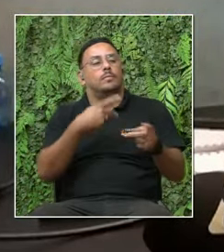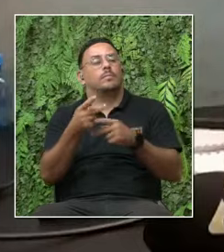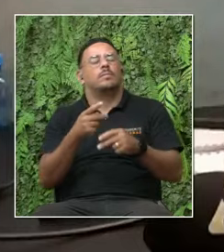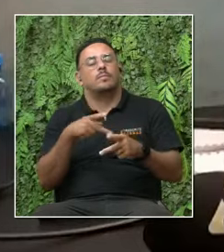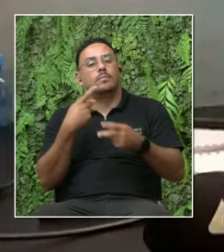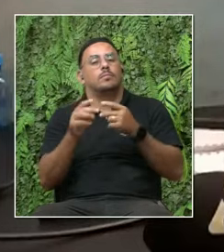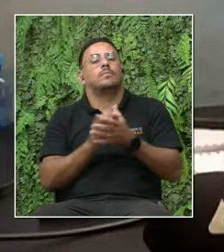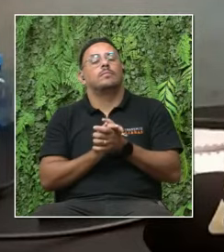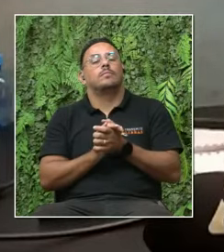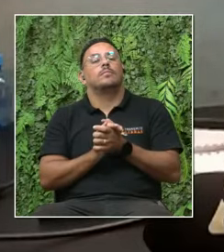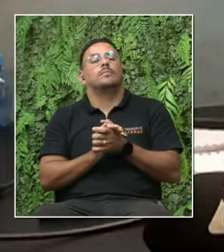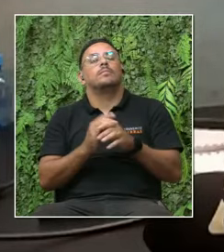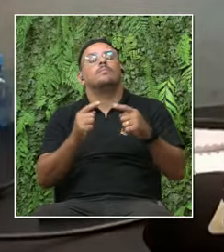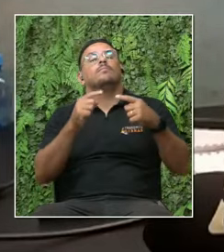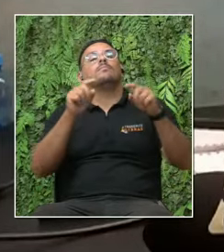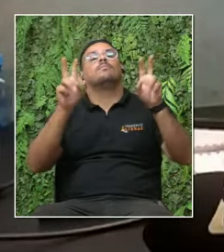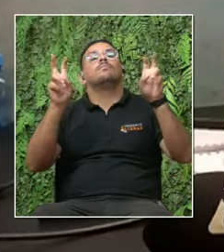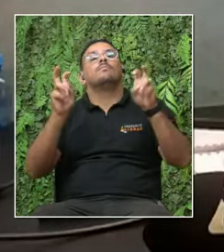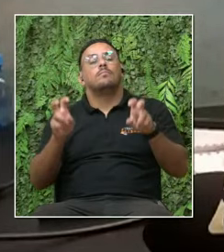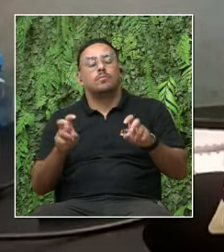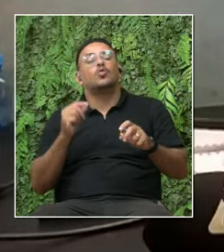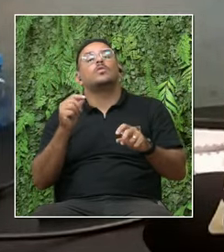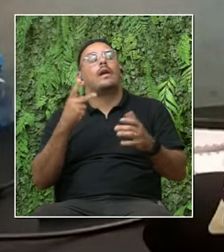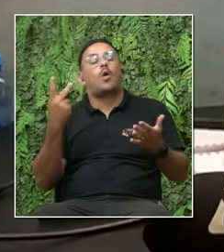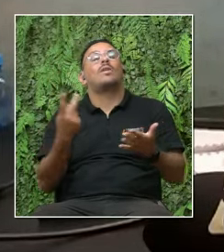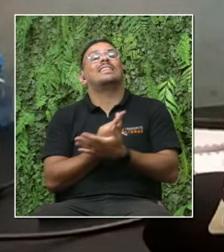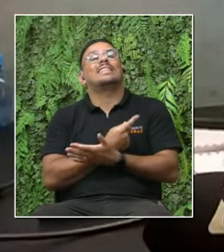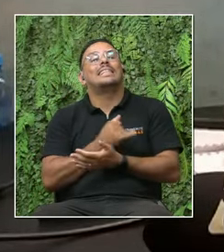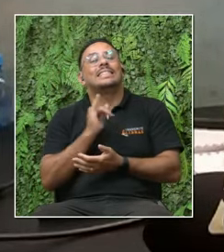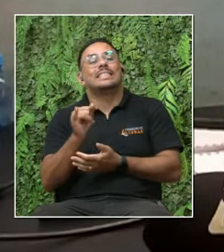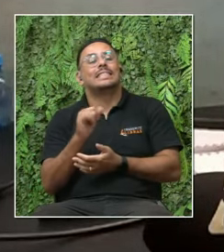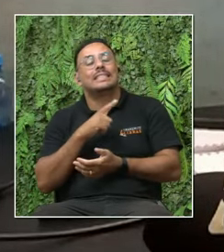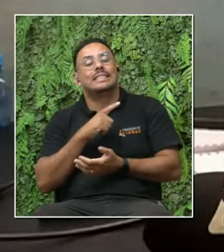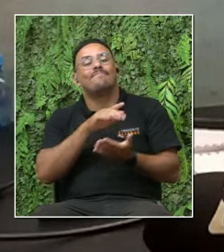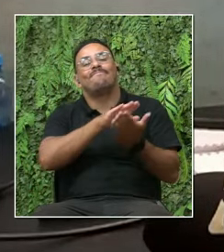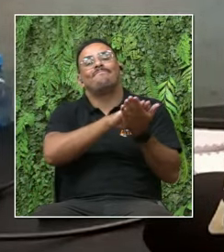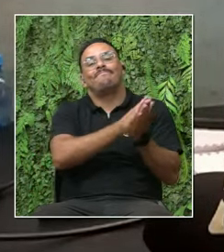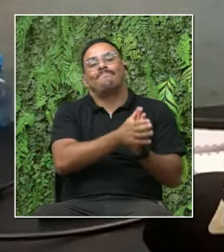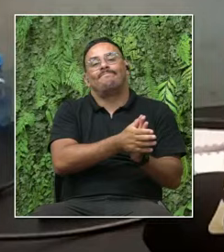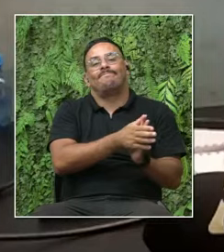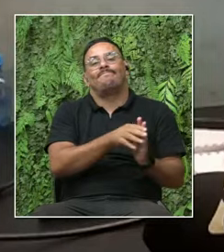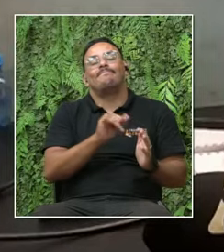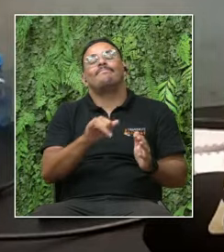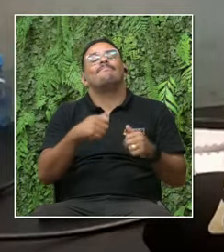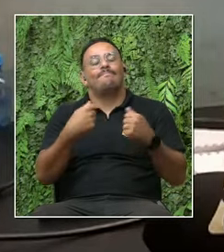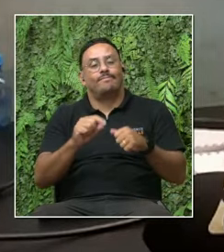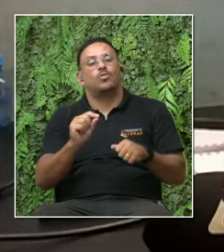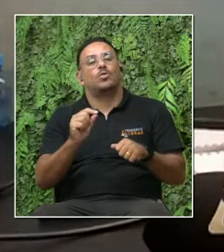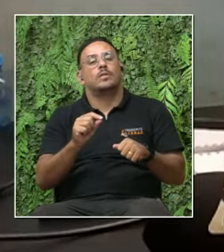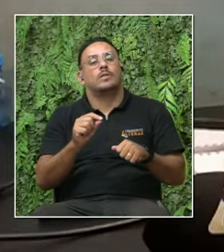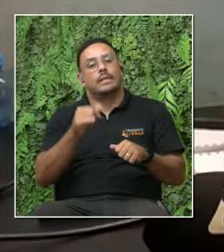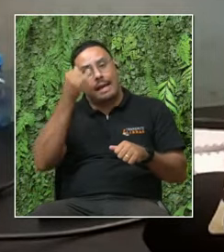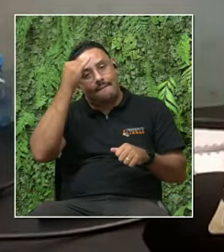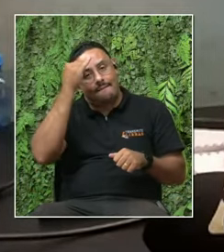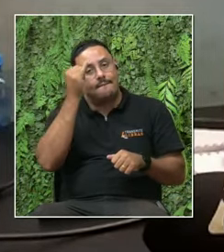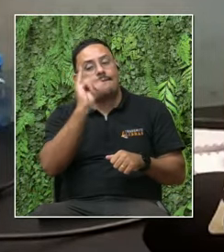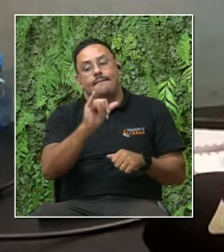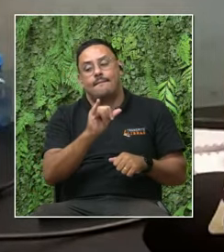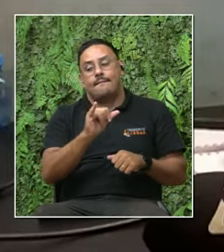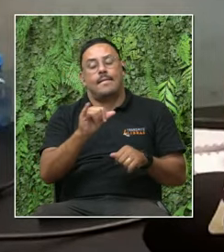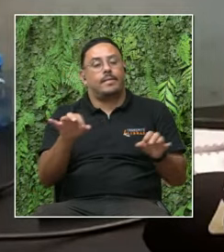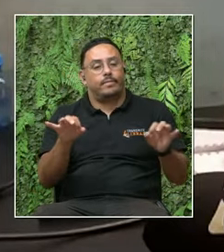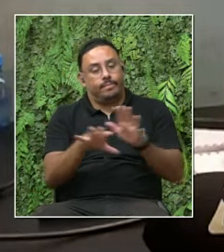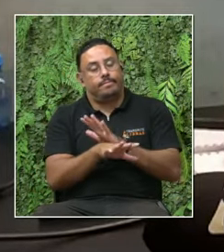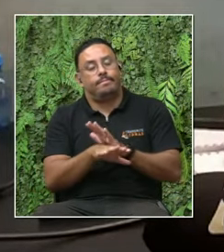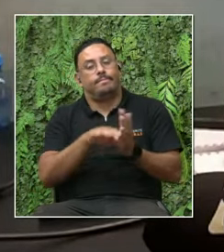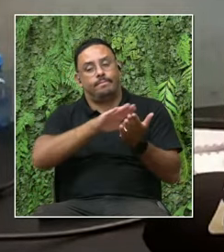conosco aqui a respeito das ações que vão ser tomadas aí né Afinal de contas tá passando da hora né Doutor desse combate né Na hora desse